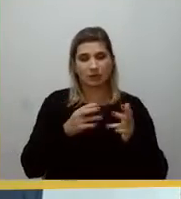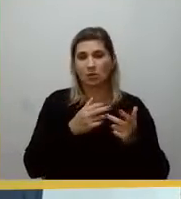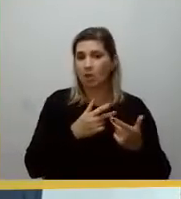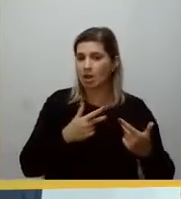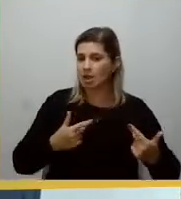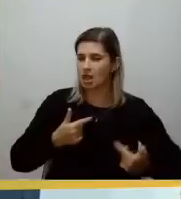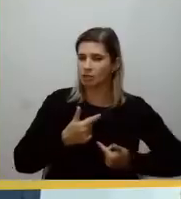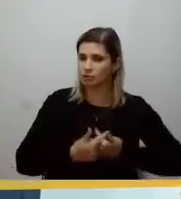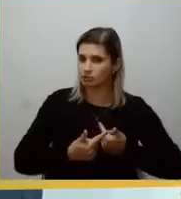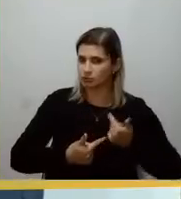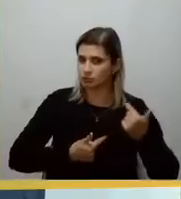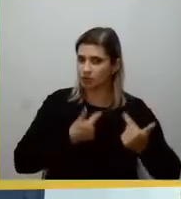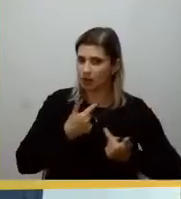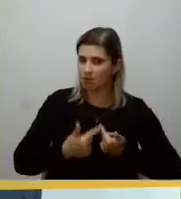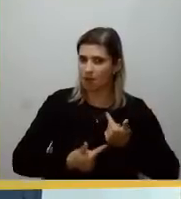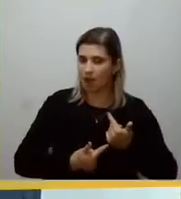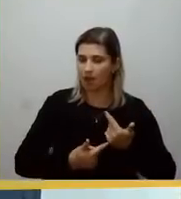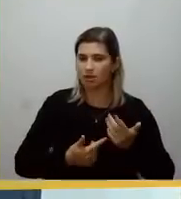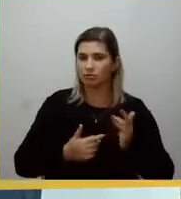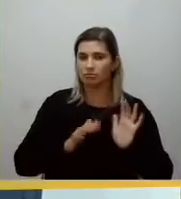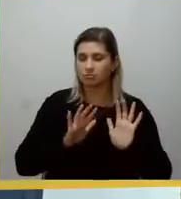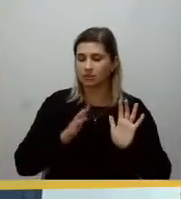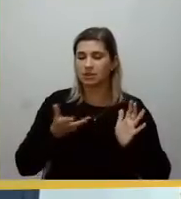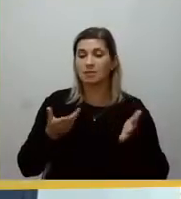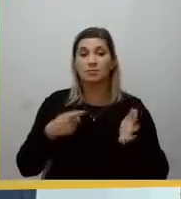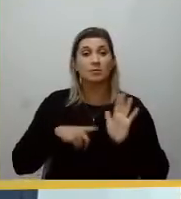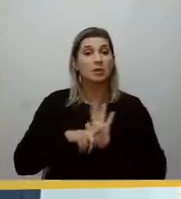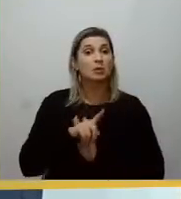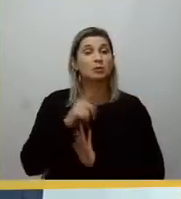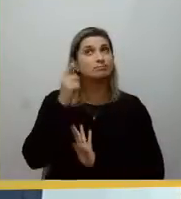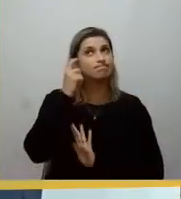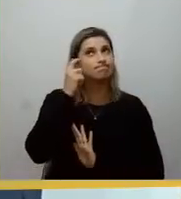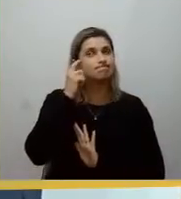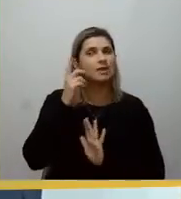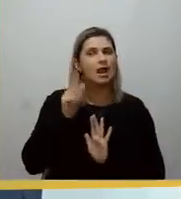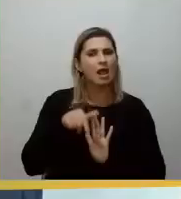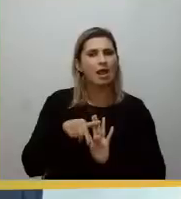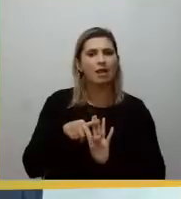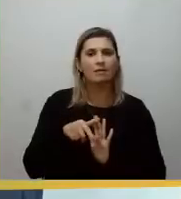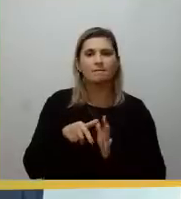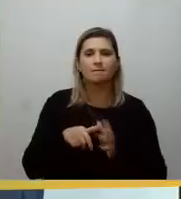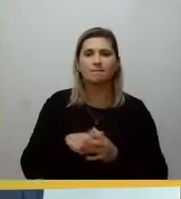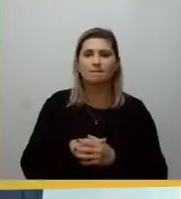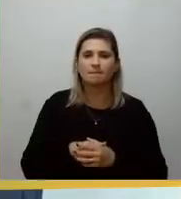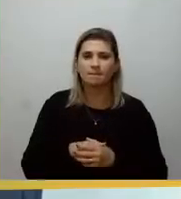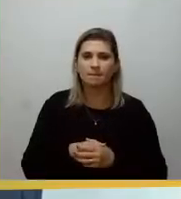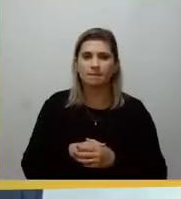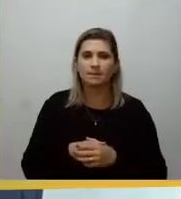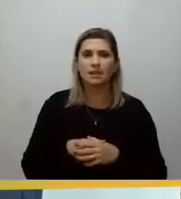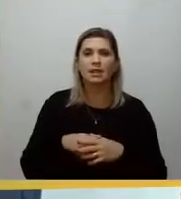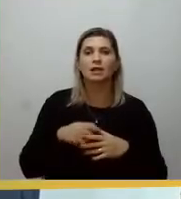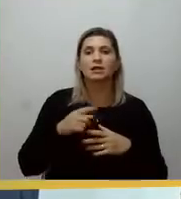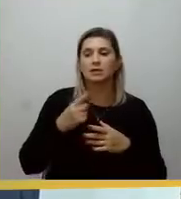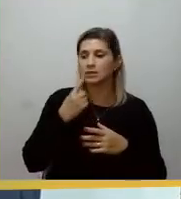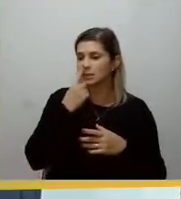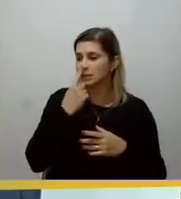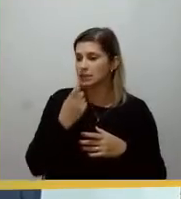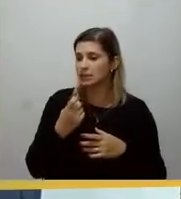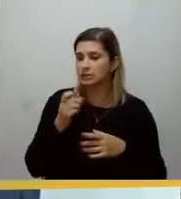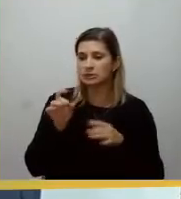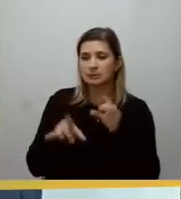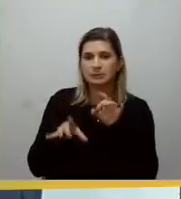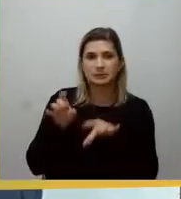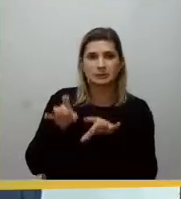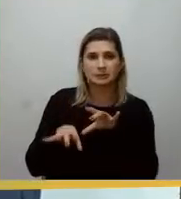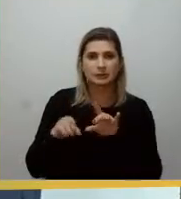serviço. O meu questionamento maior foi em relação ao resíduos sólidos, porque havia,